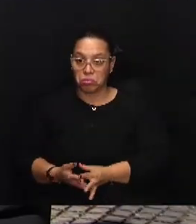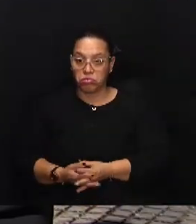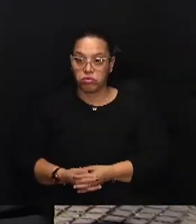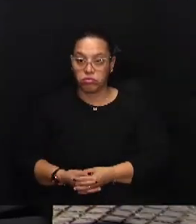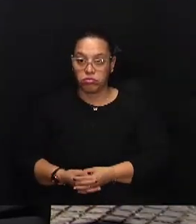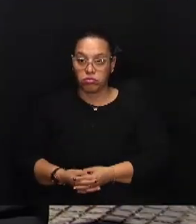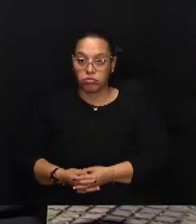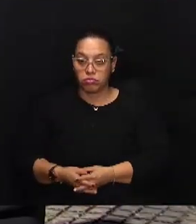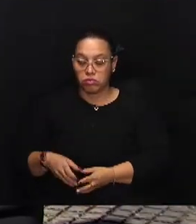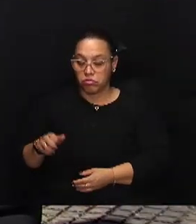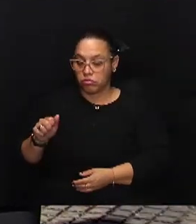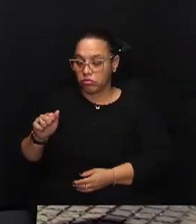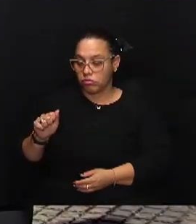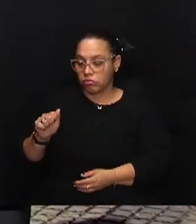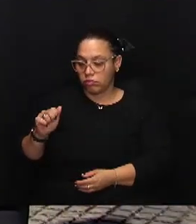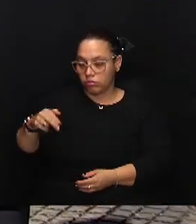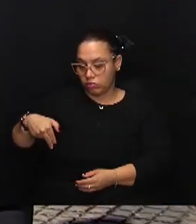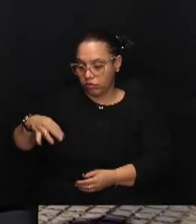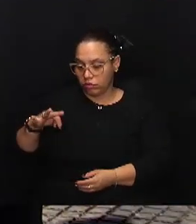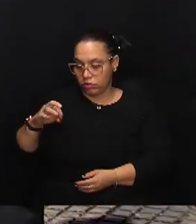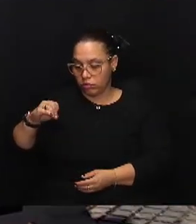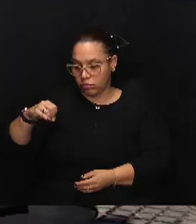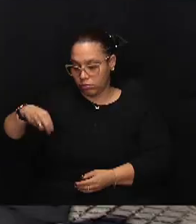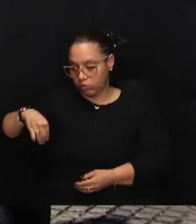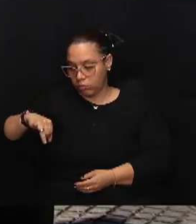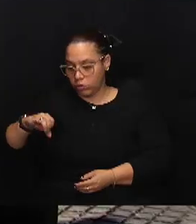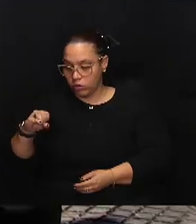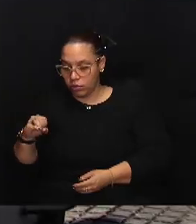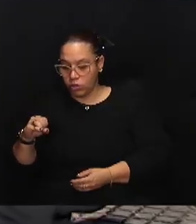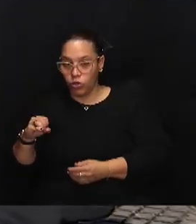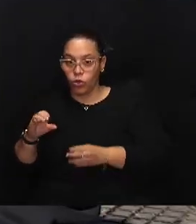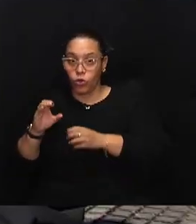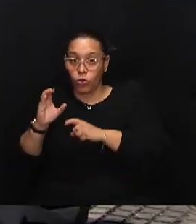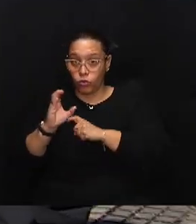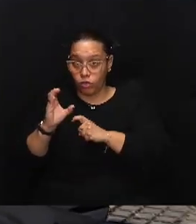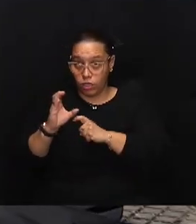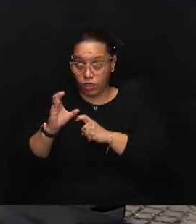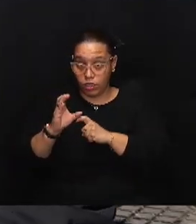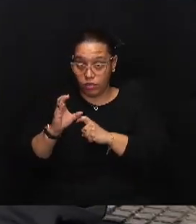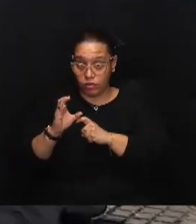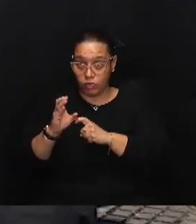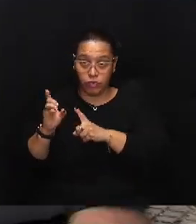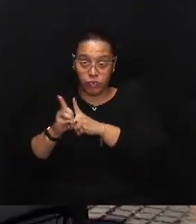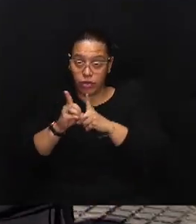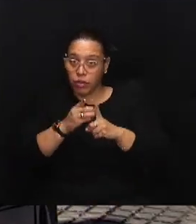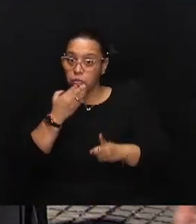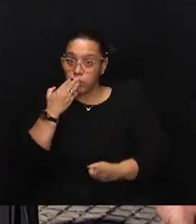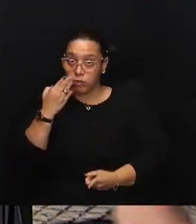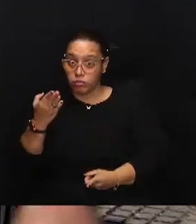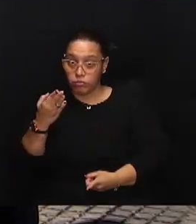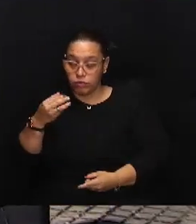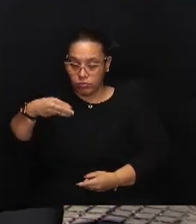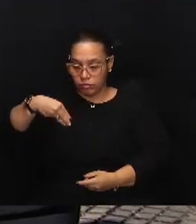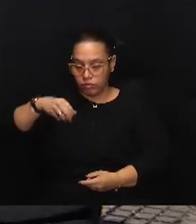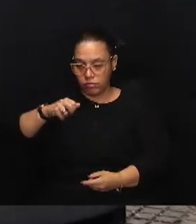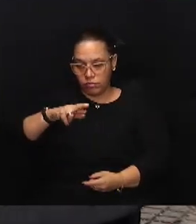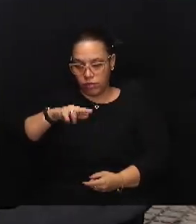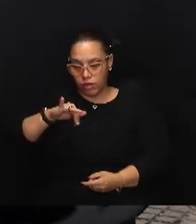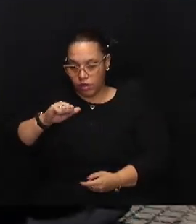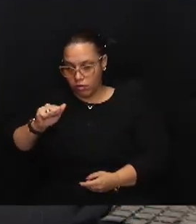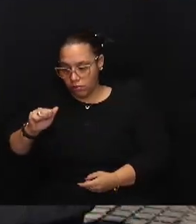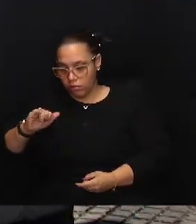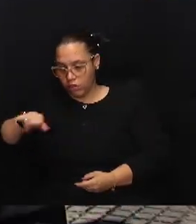Antônio Africano, ele é um clínico geral, ele atende qualquer tipo de pedido. A Maria Jandira,